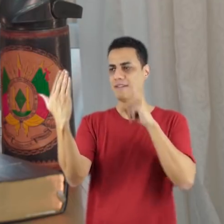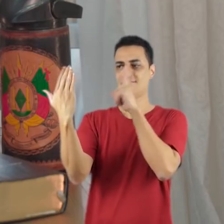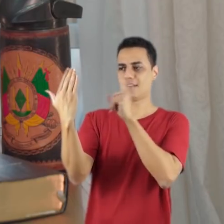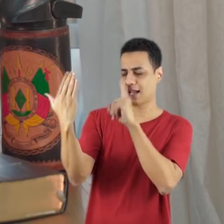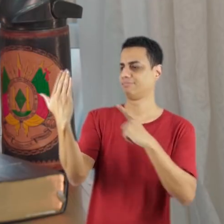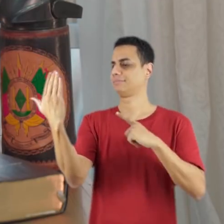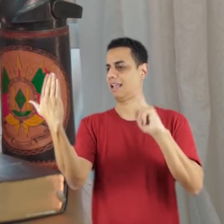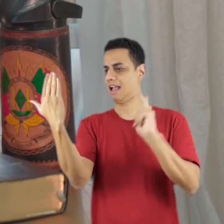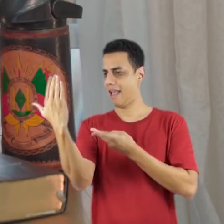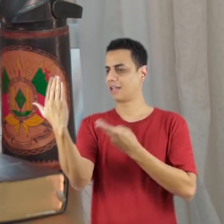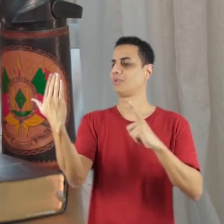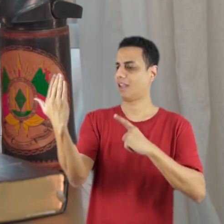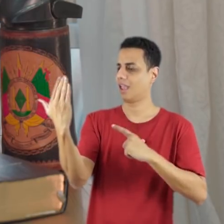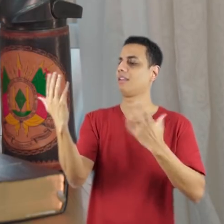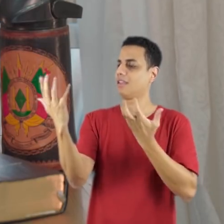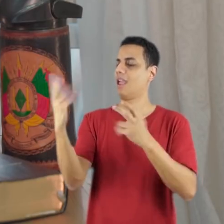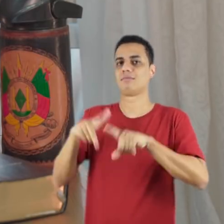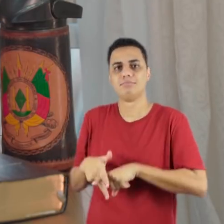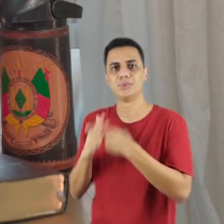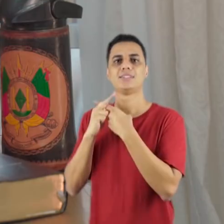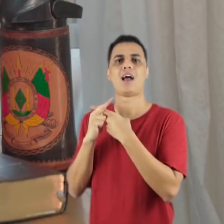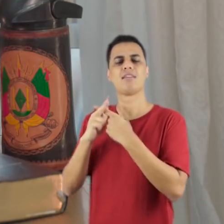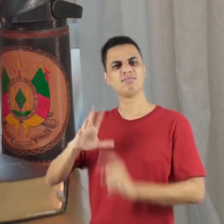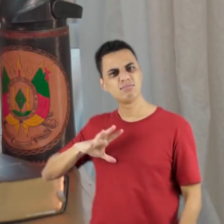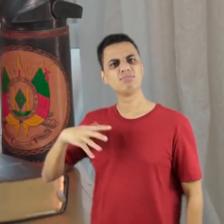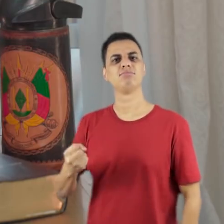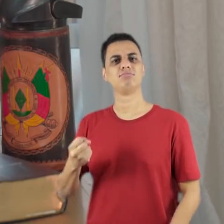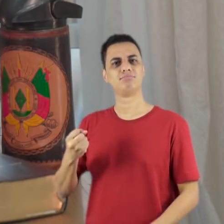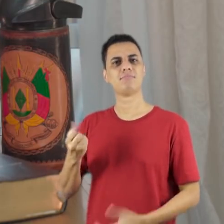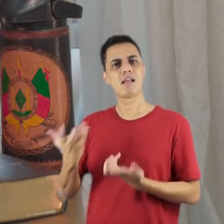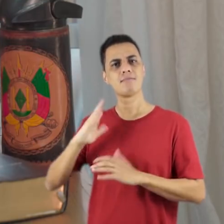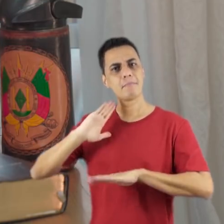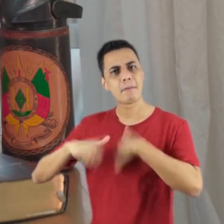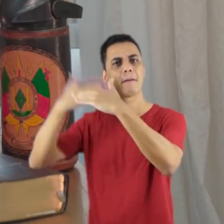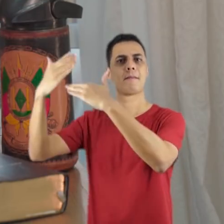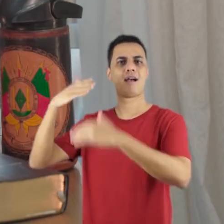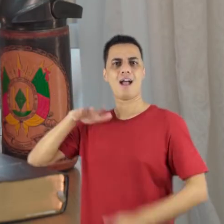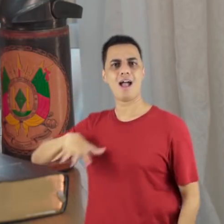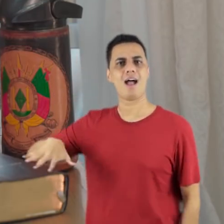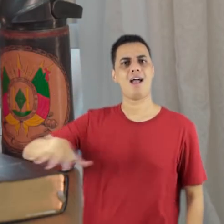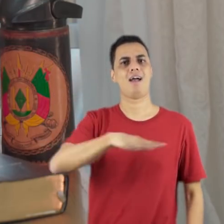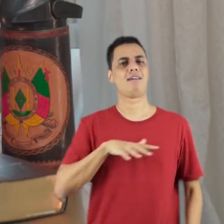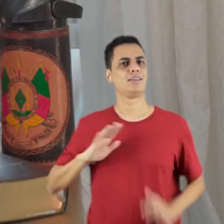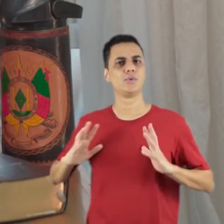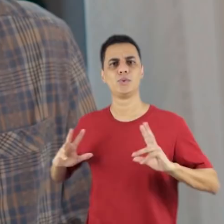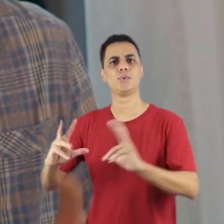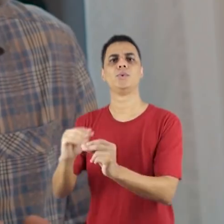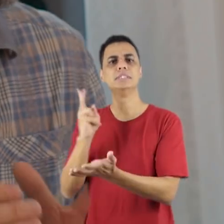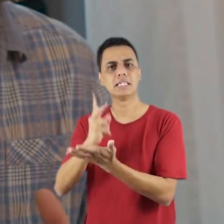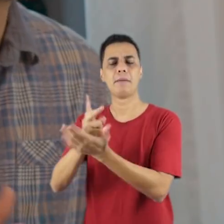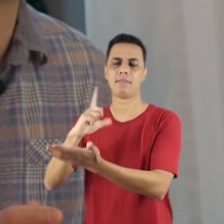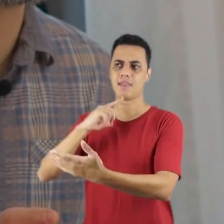uma forma transparente e corajosa, ele decide crescer nestas e em todas as áreas em que for disciplinado e discipulado.